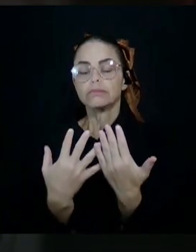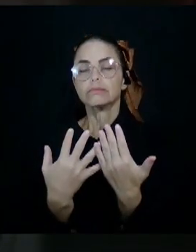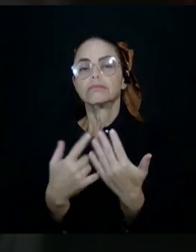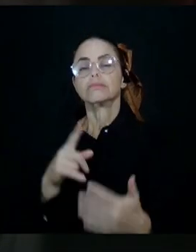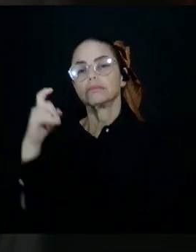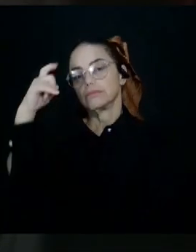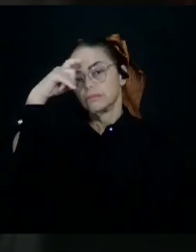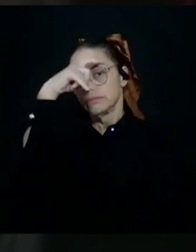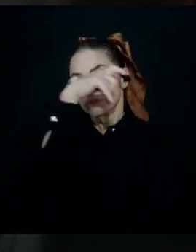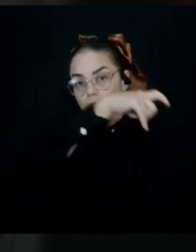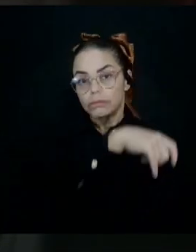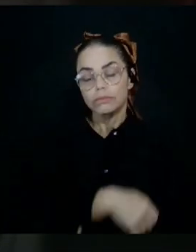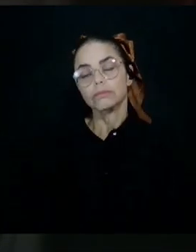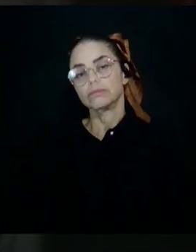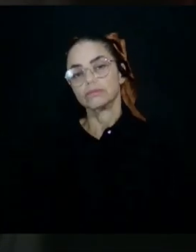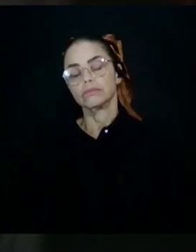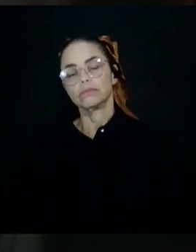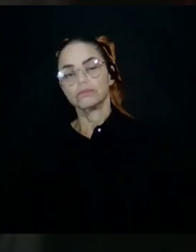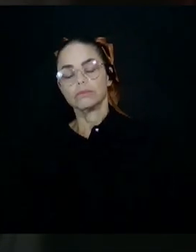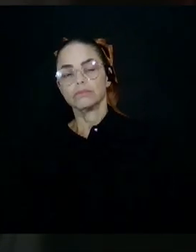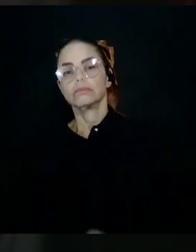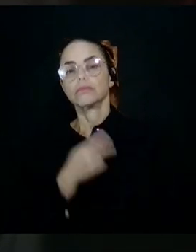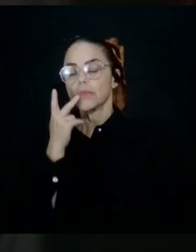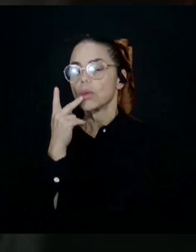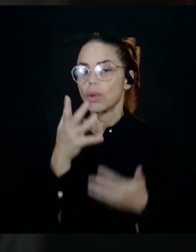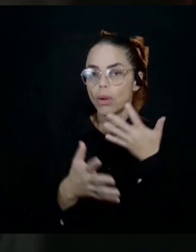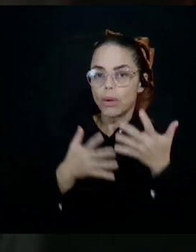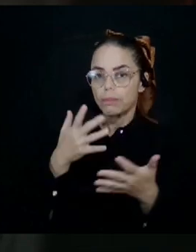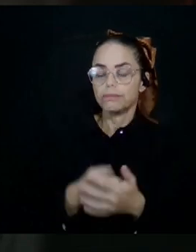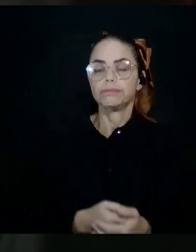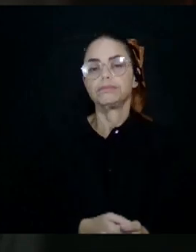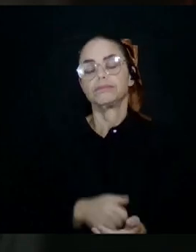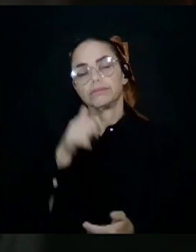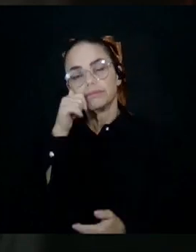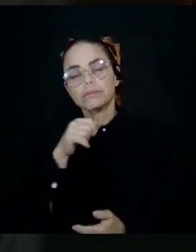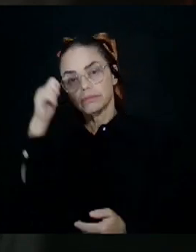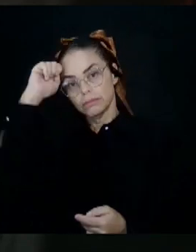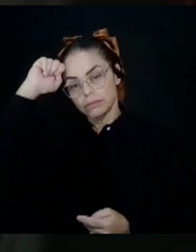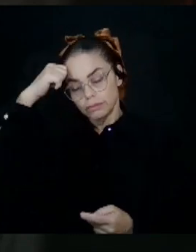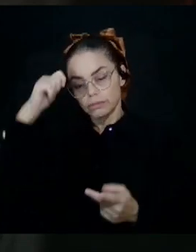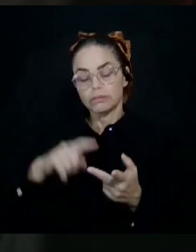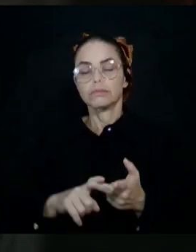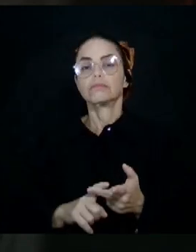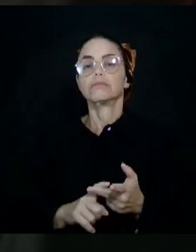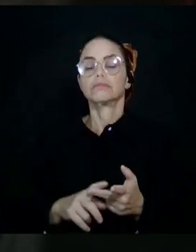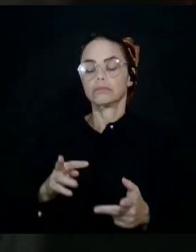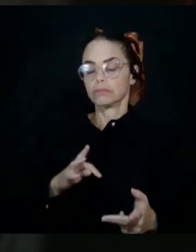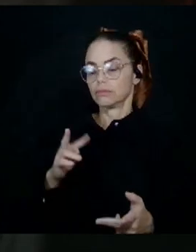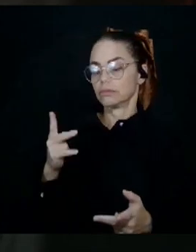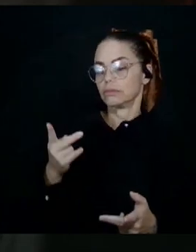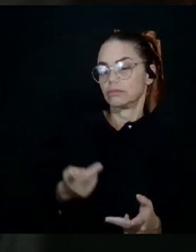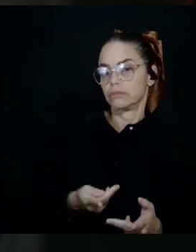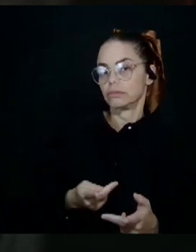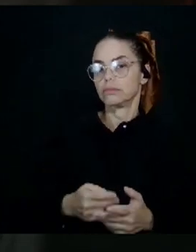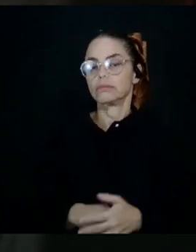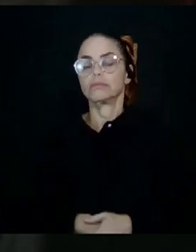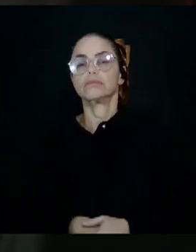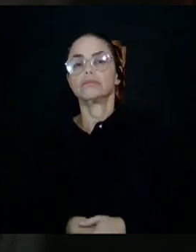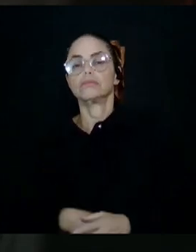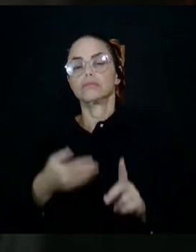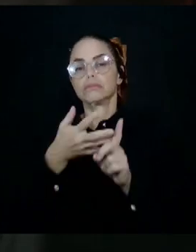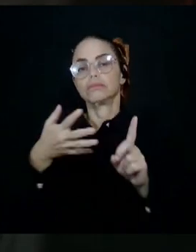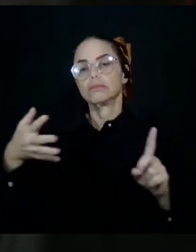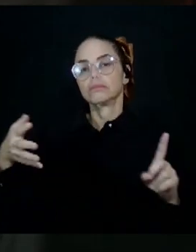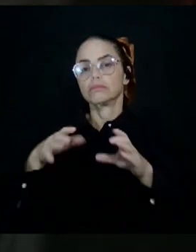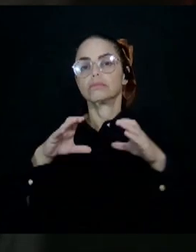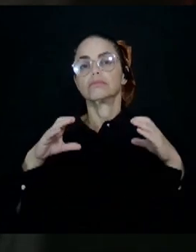complexibilidade de tudo isso que a gente está falando, né? Mulheres negras, mulheres trans, a comunidade LGBTQIA+,